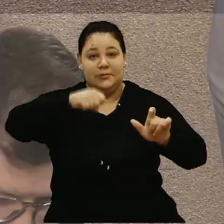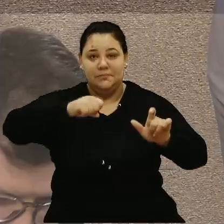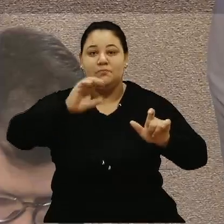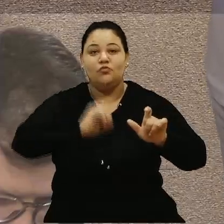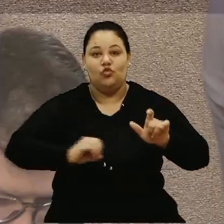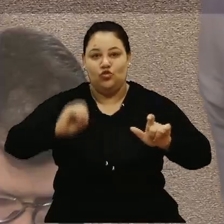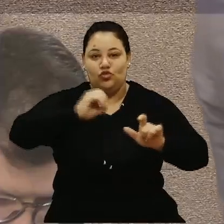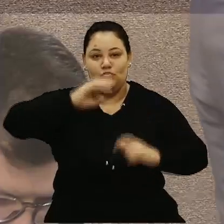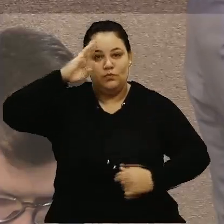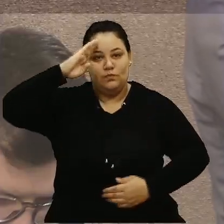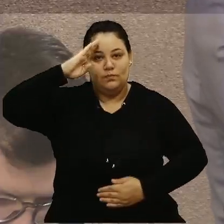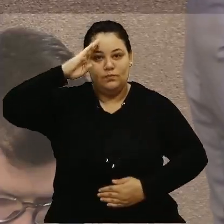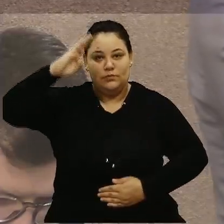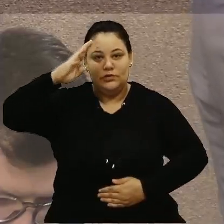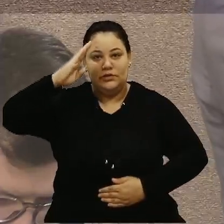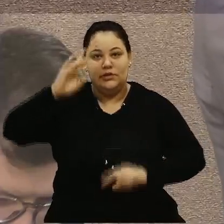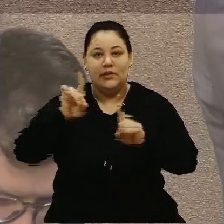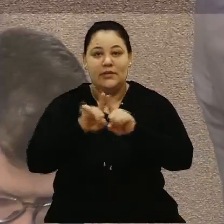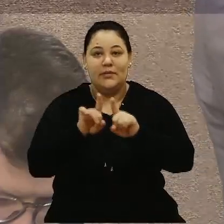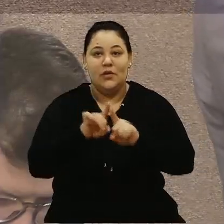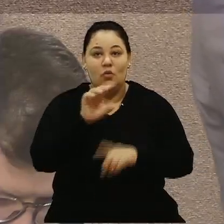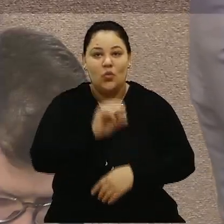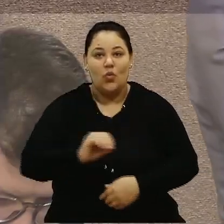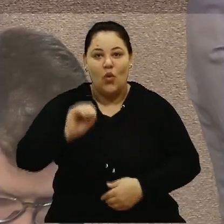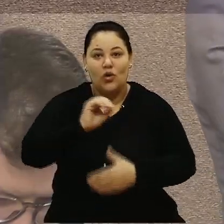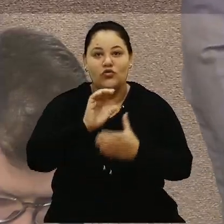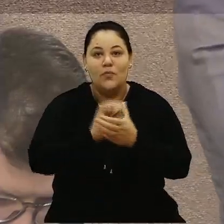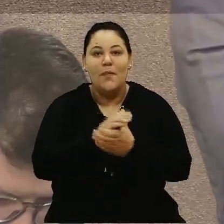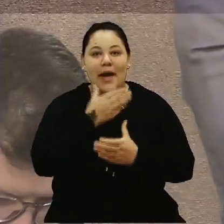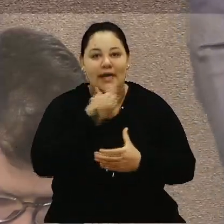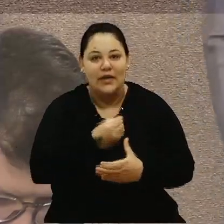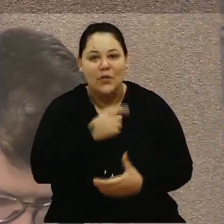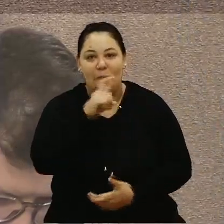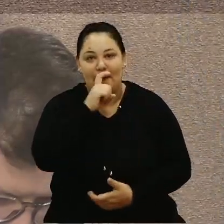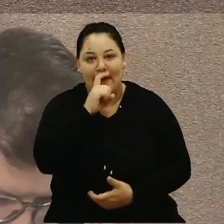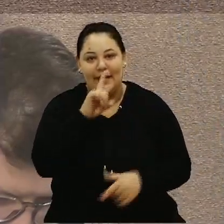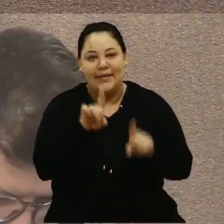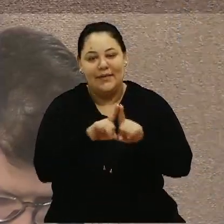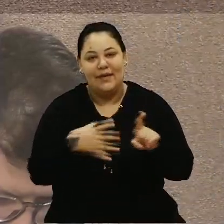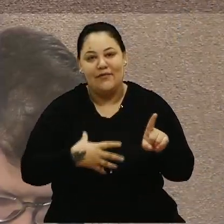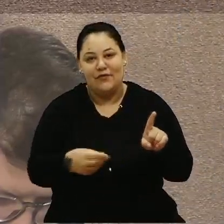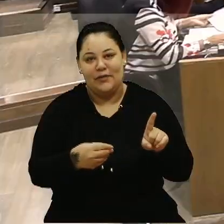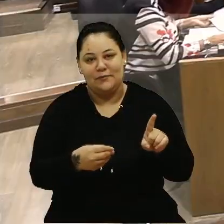um excelente marido, um excelente pai e um excelente filho. Obrigado.